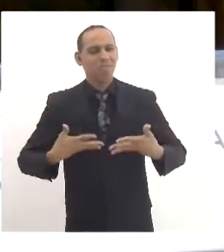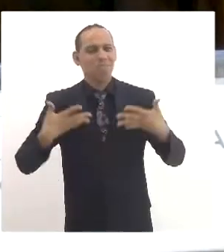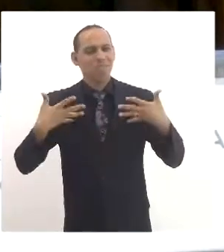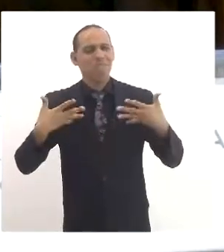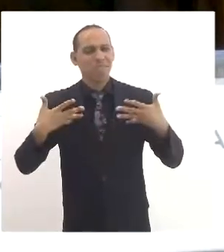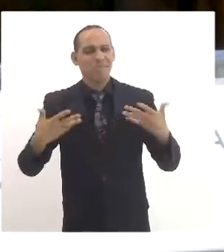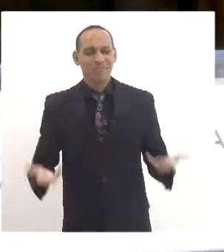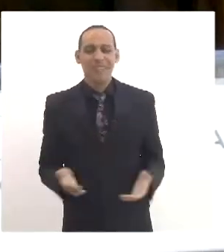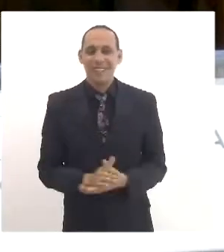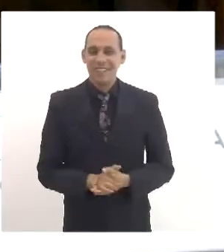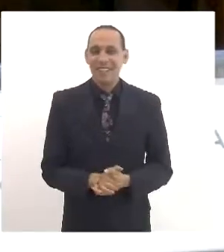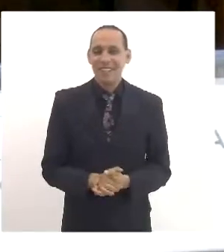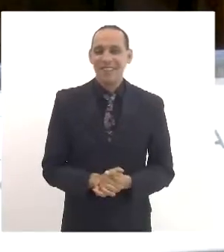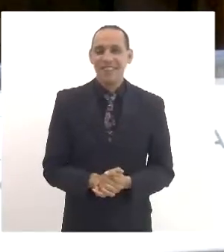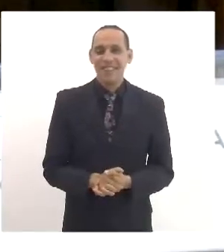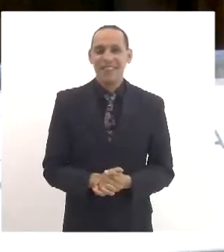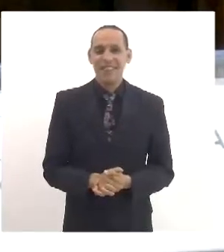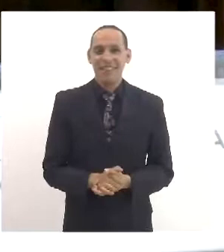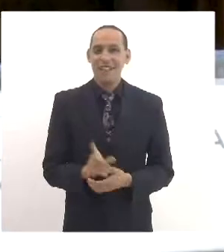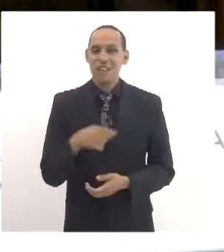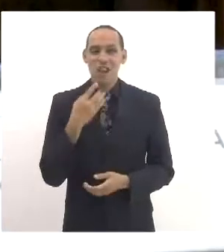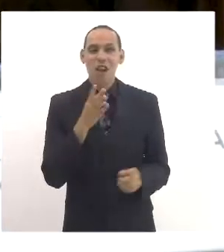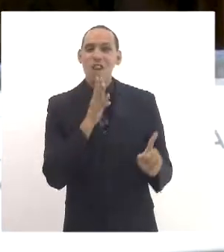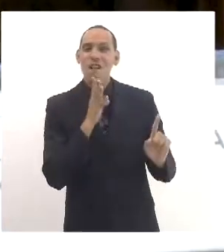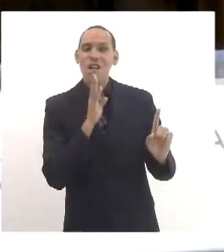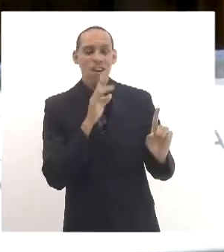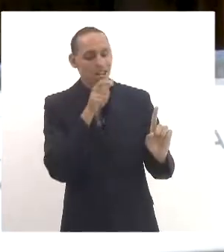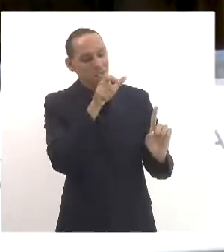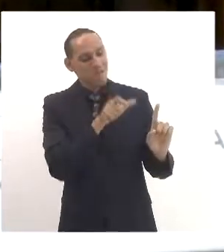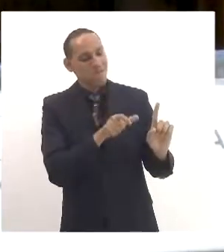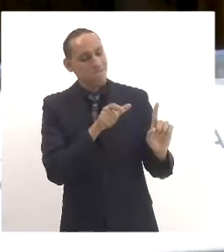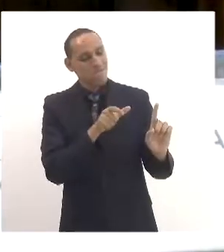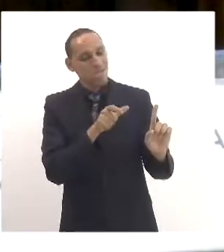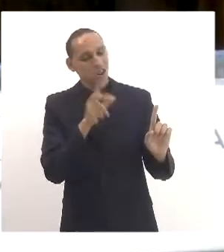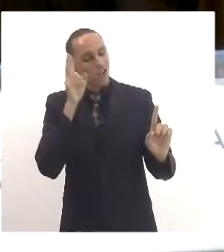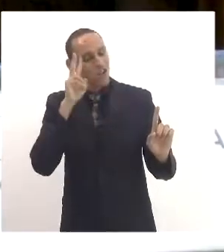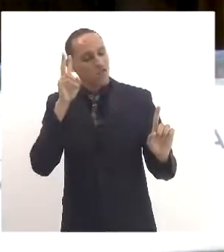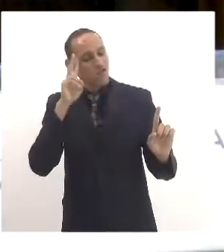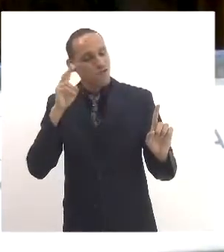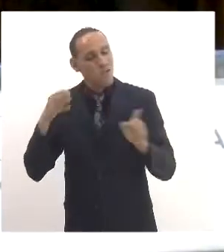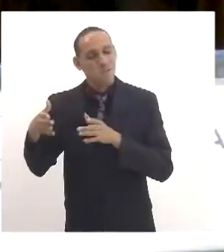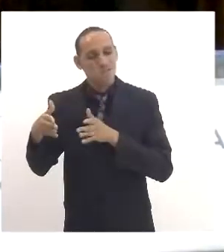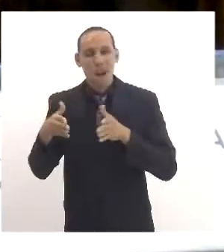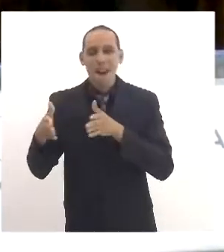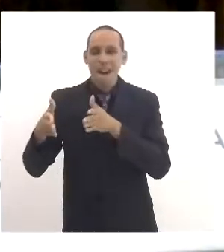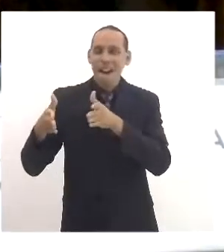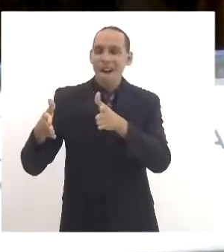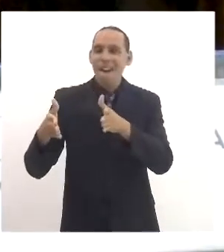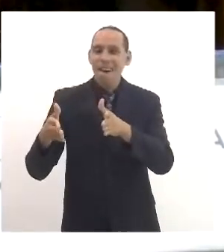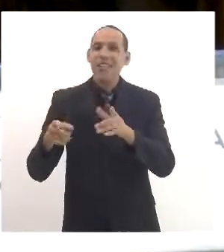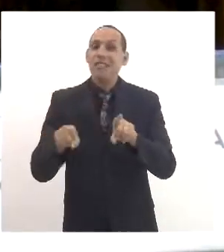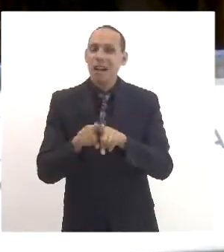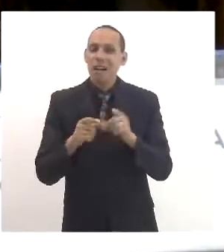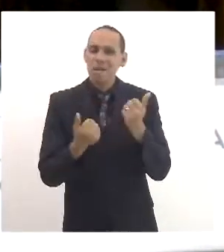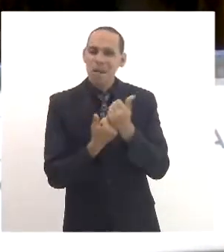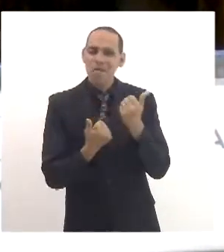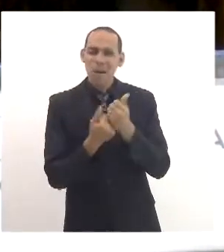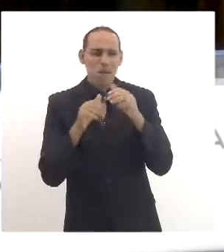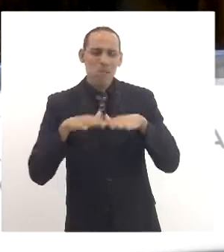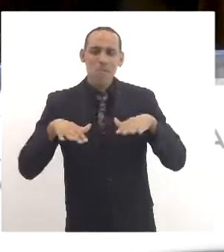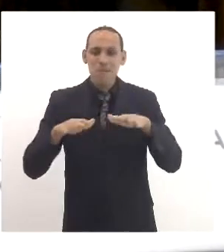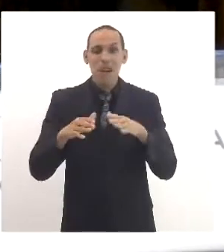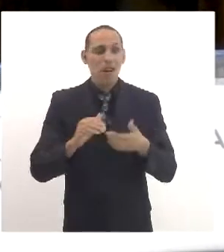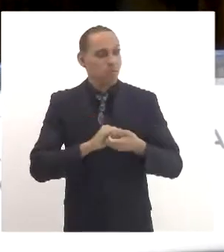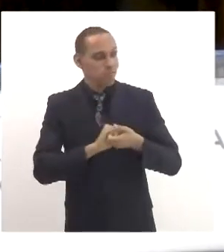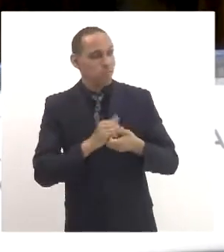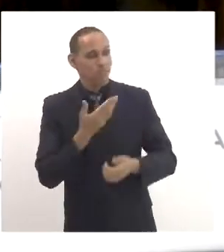todos nós que conhecemos a sua trajetória e a sua contribuição. Quero cumprimentar também a